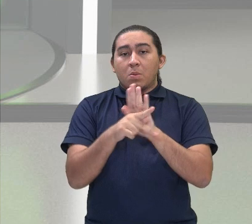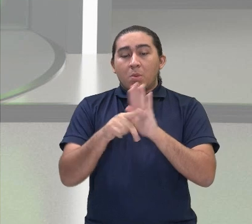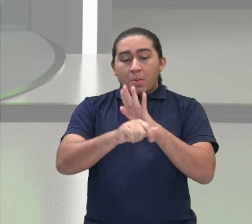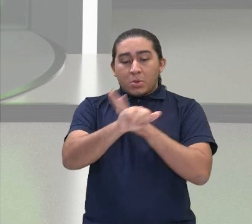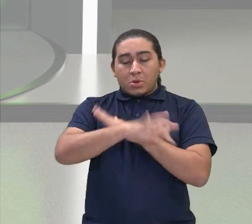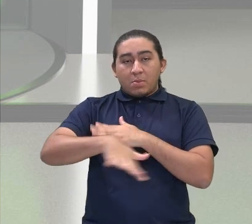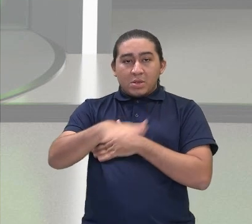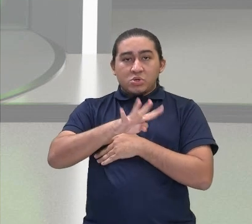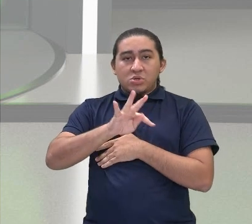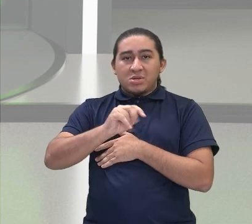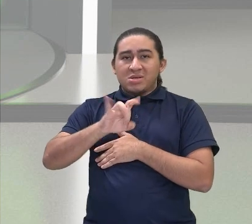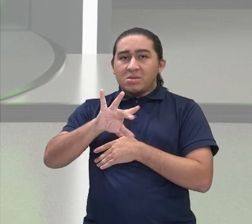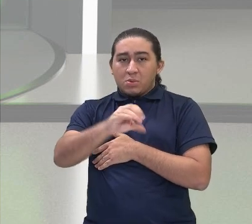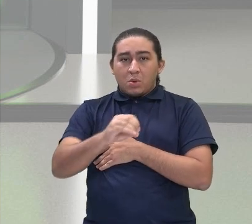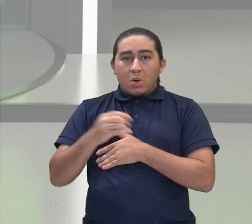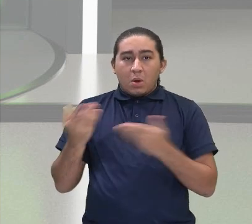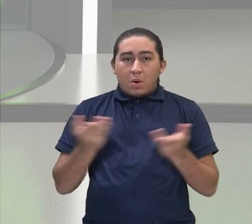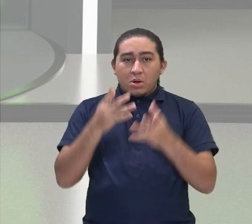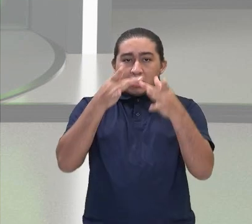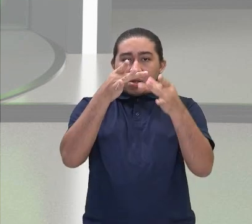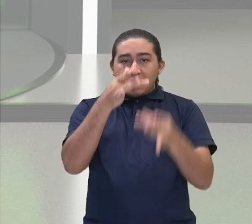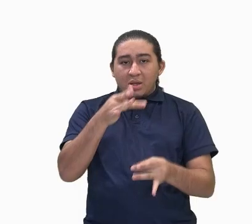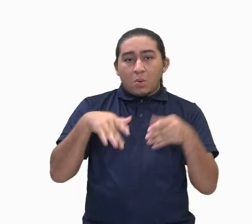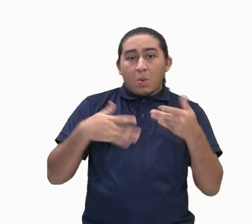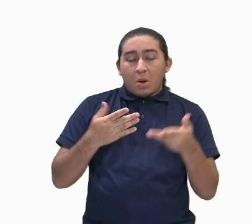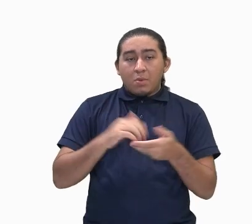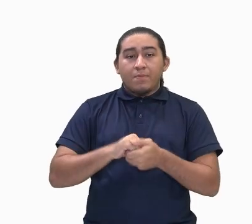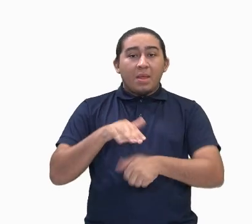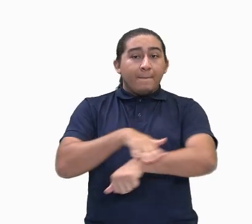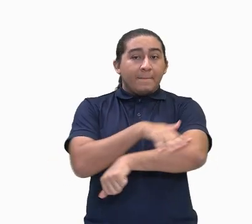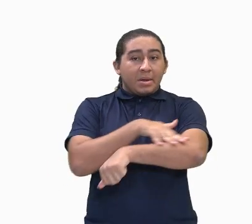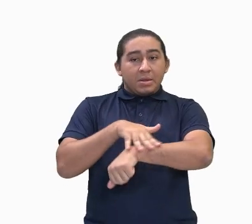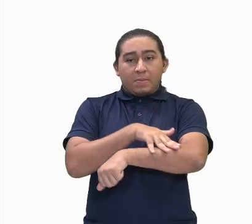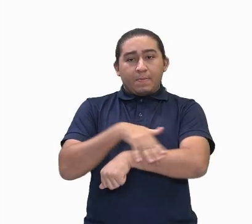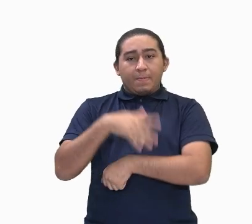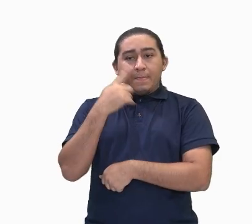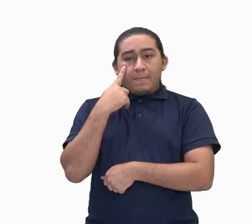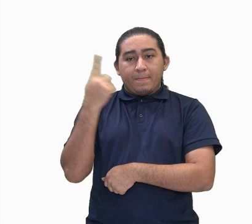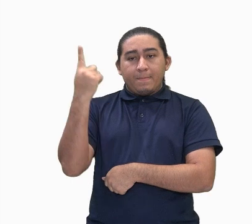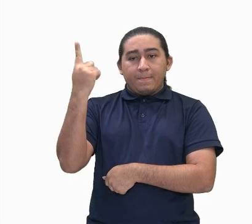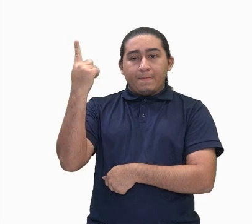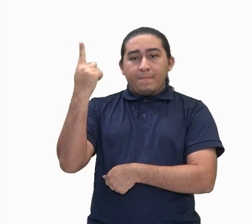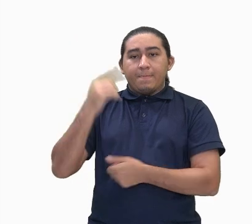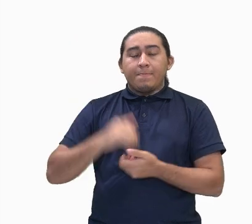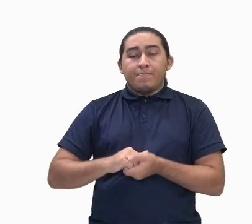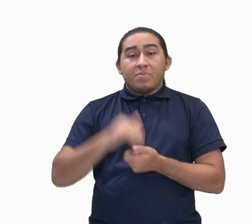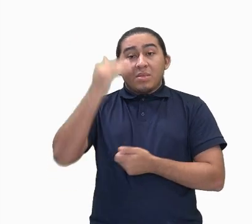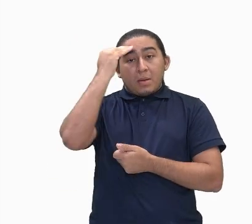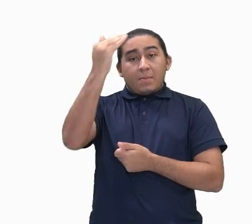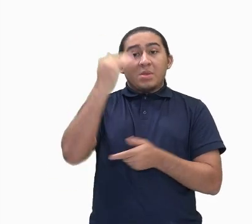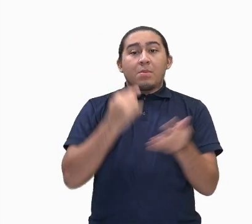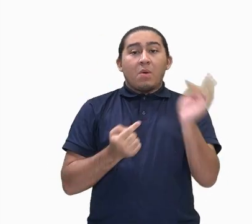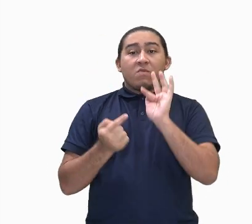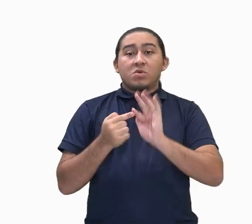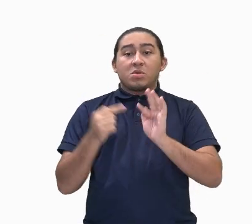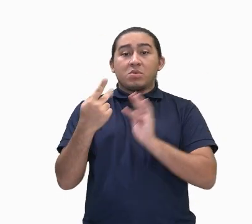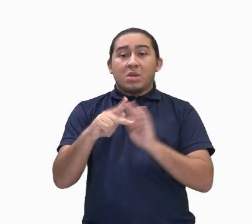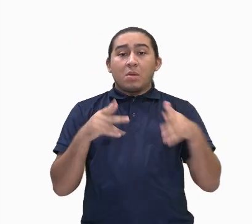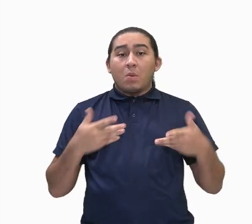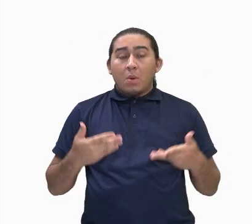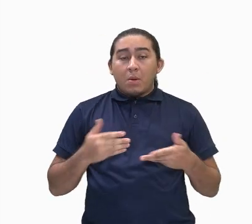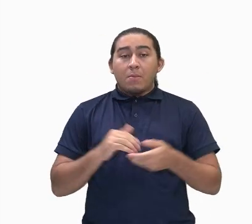ver agora com mais detalhes o tecido epitelial. Olha só. A principal função do tecido epitelial